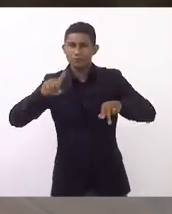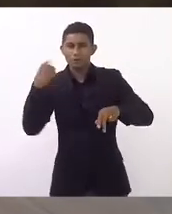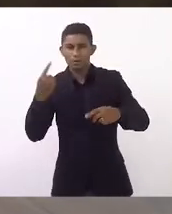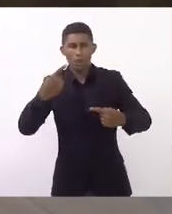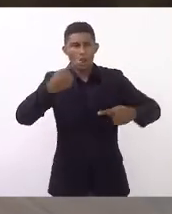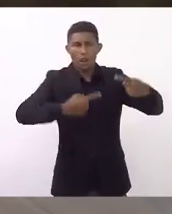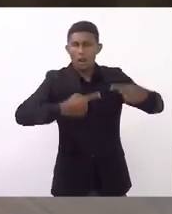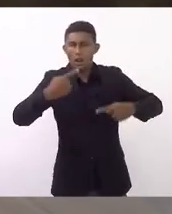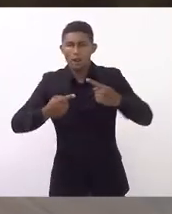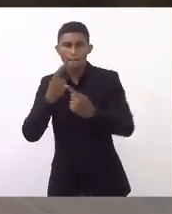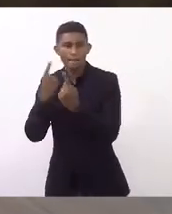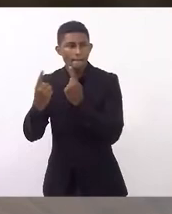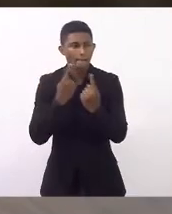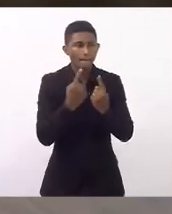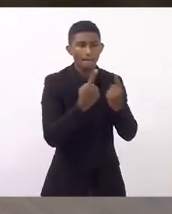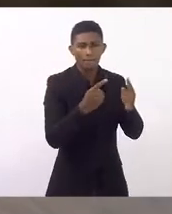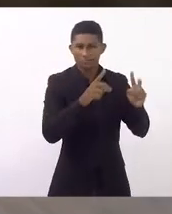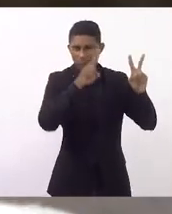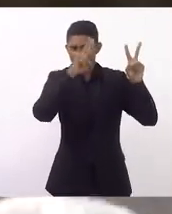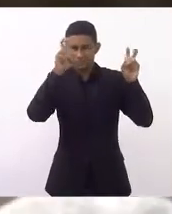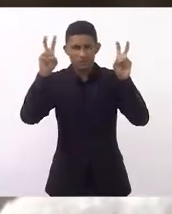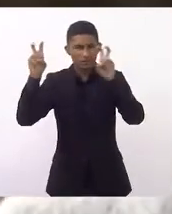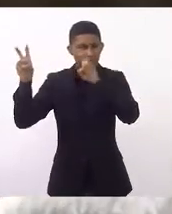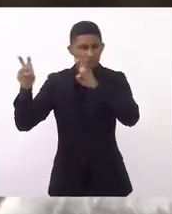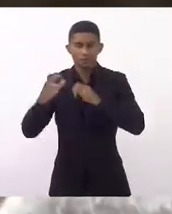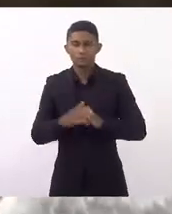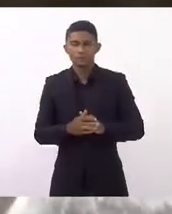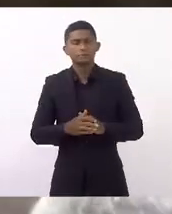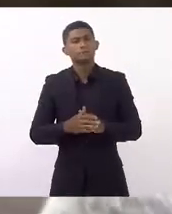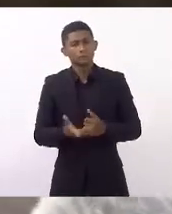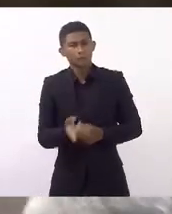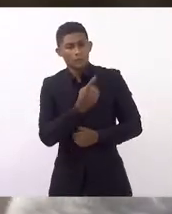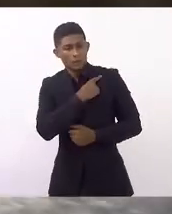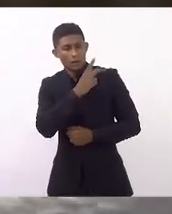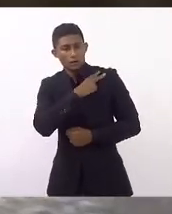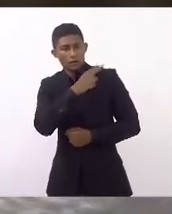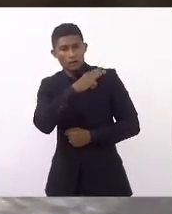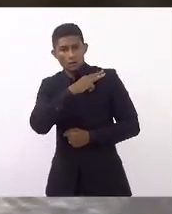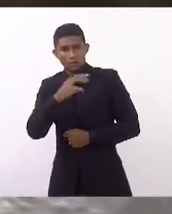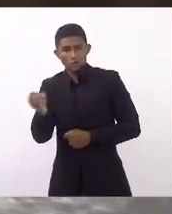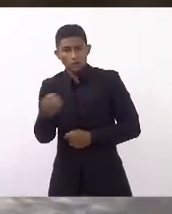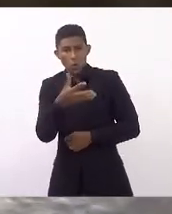pertinentes a esse tema. De fato, o novo ensino médio já está em andamento.